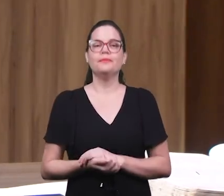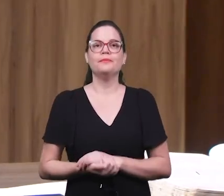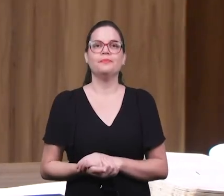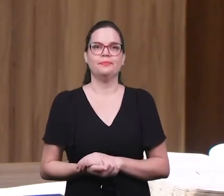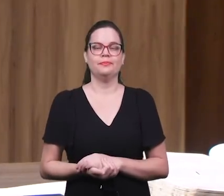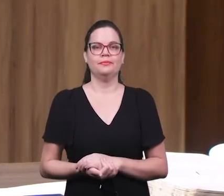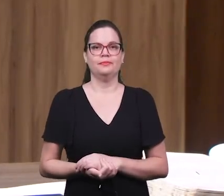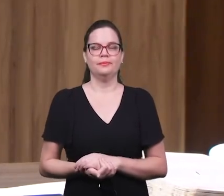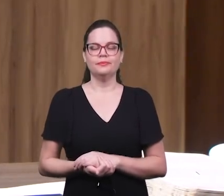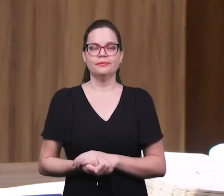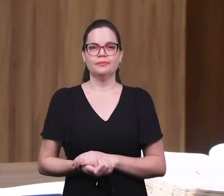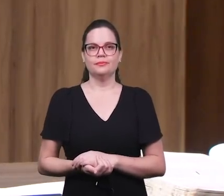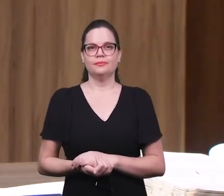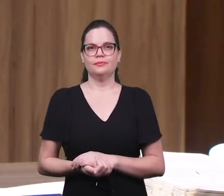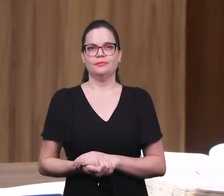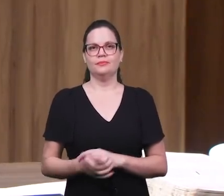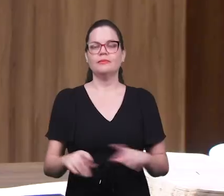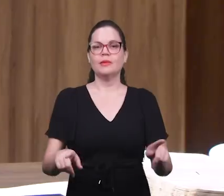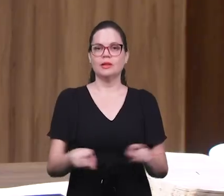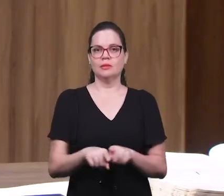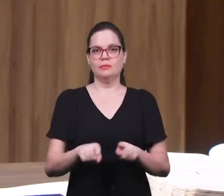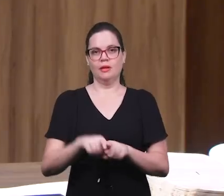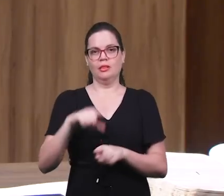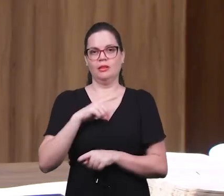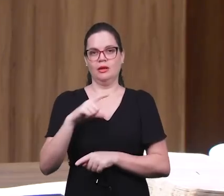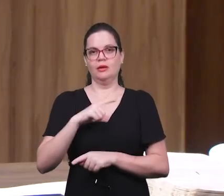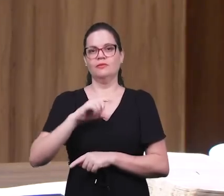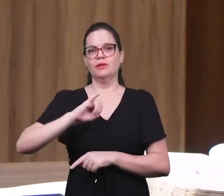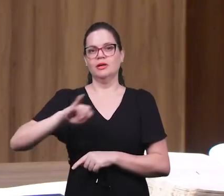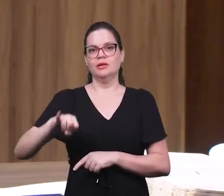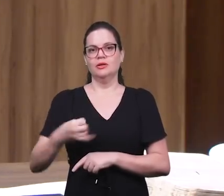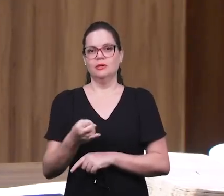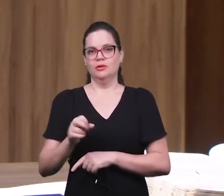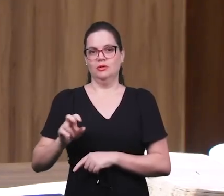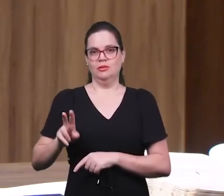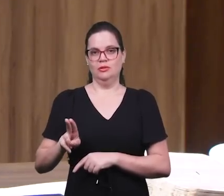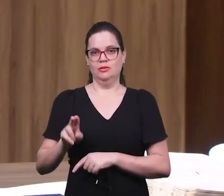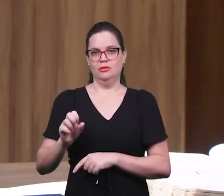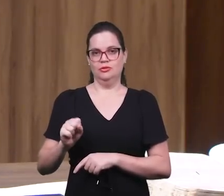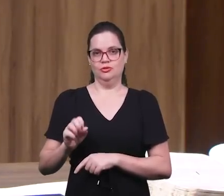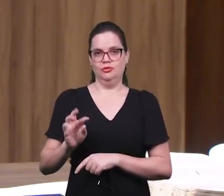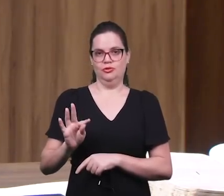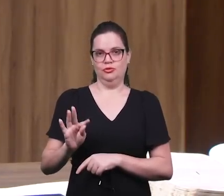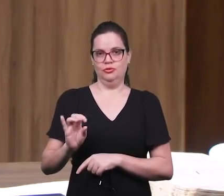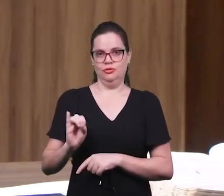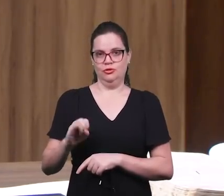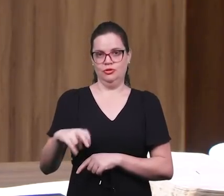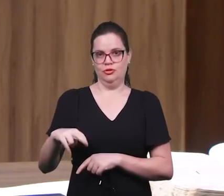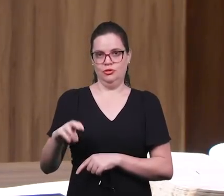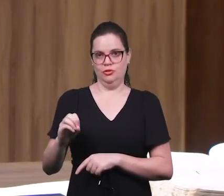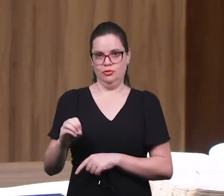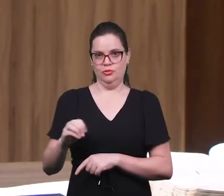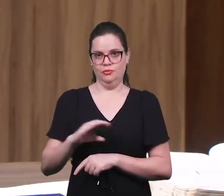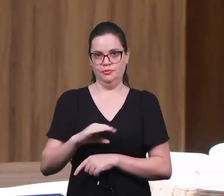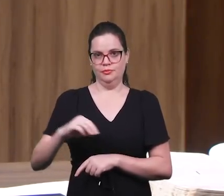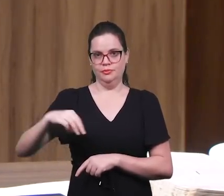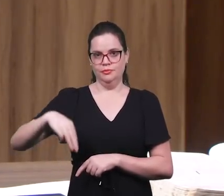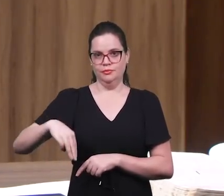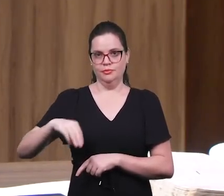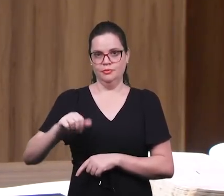aconteceu. Ou também foi Justino Marte, já o filósofo Justino Marte. Veja só, um filósofo matando o outro,